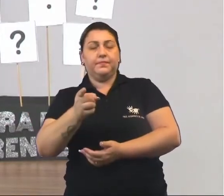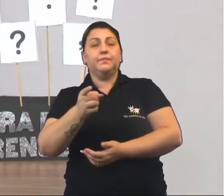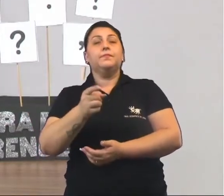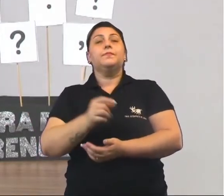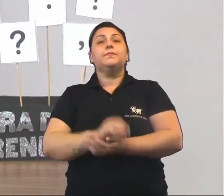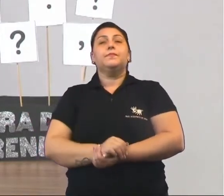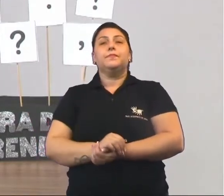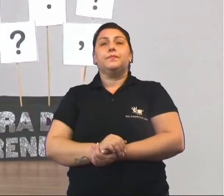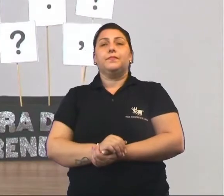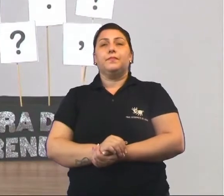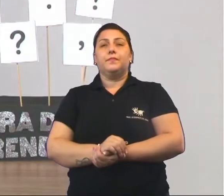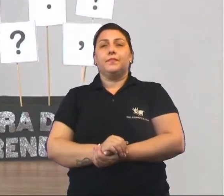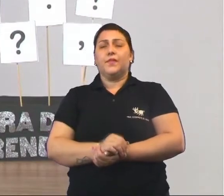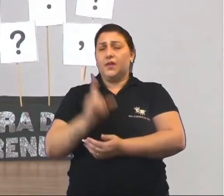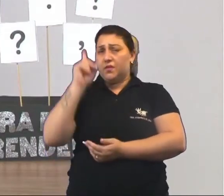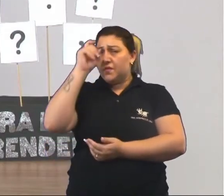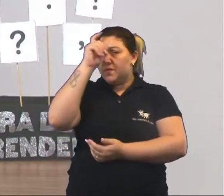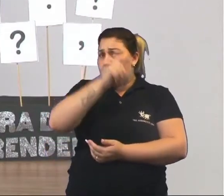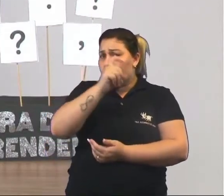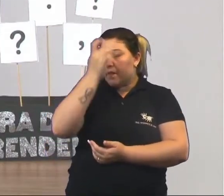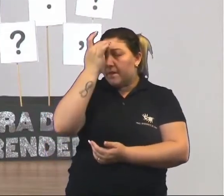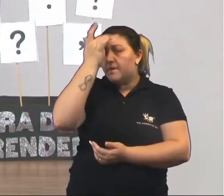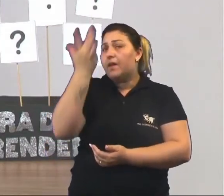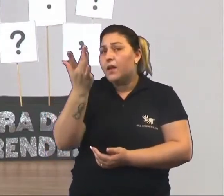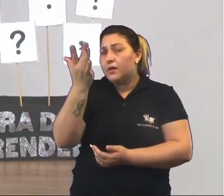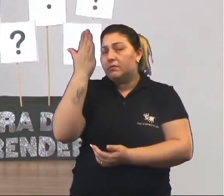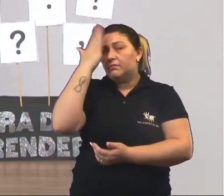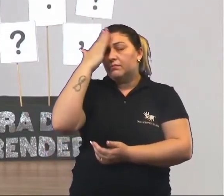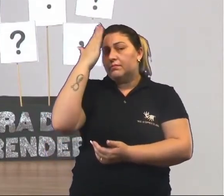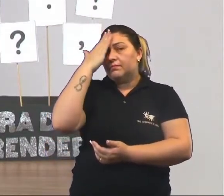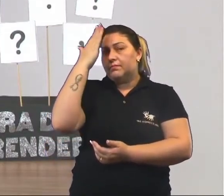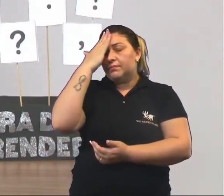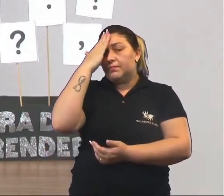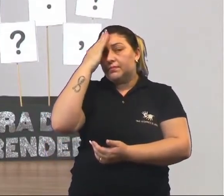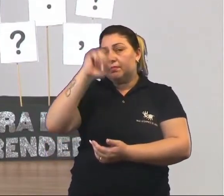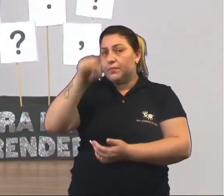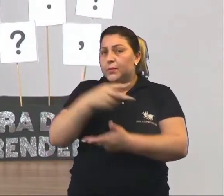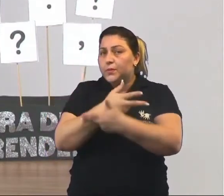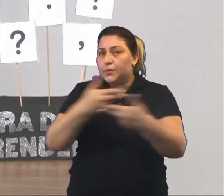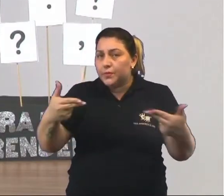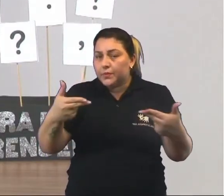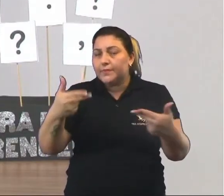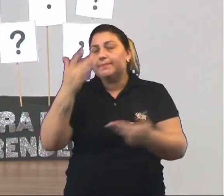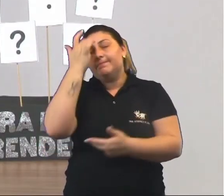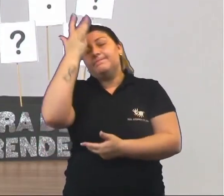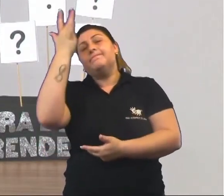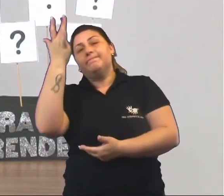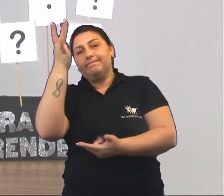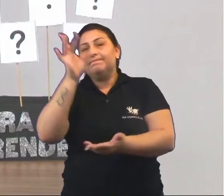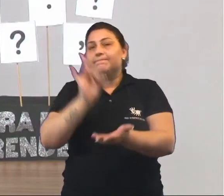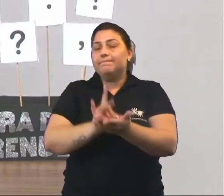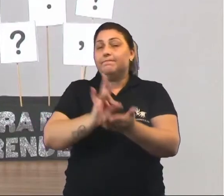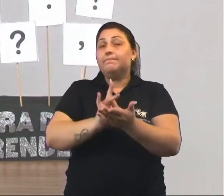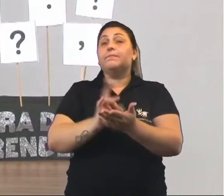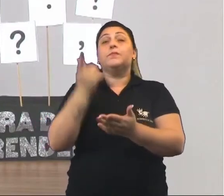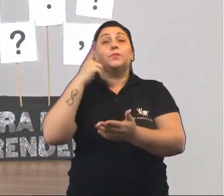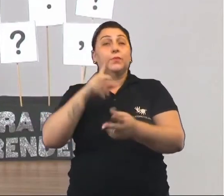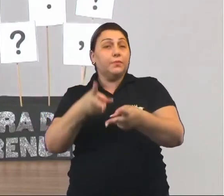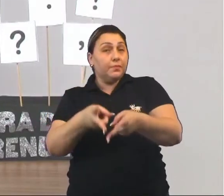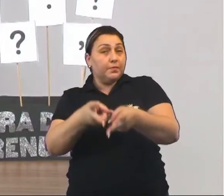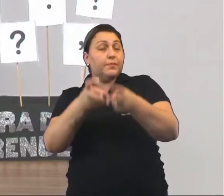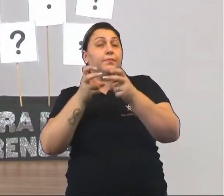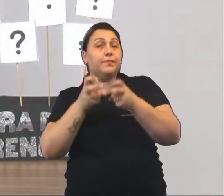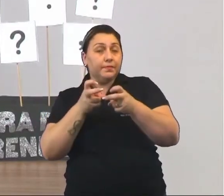ela. E aí, turma, está sendo difícil ou está sendo fácil compreender sobre essa pontuação? Tá sendo fácil, não é mesmo? Nós conseguimos